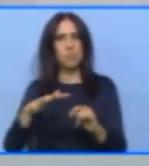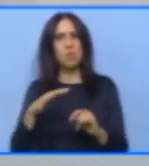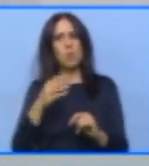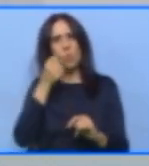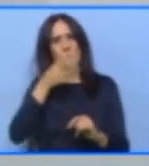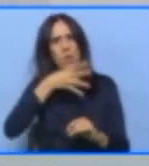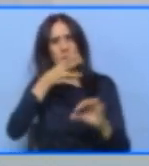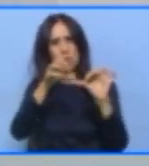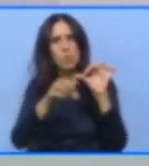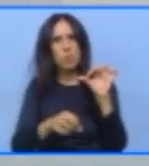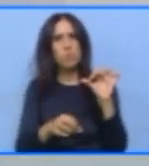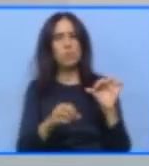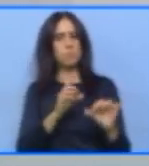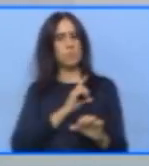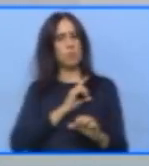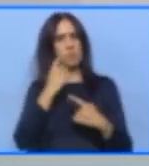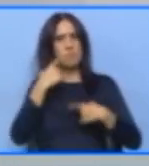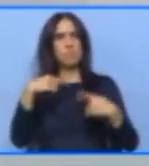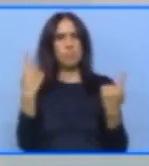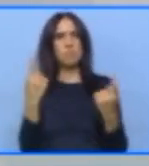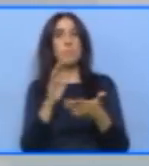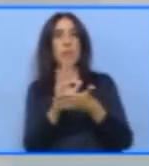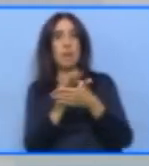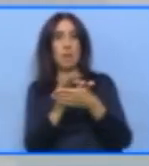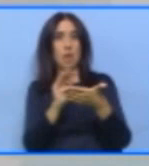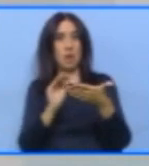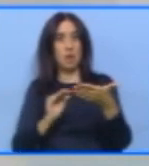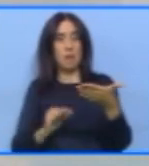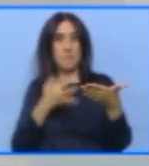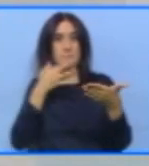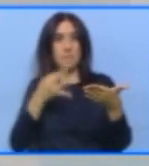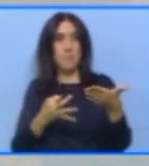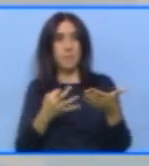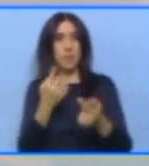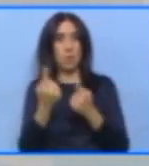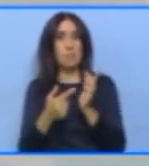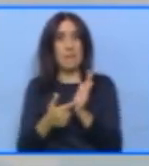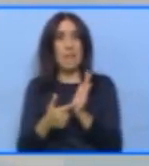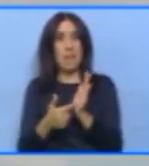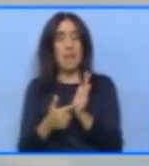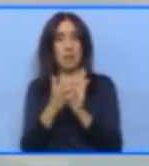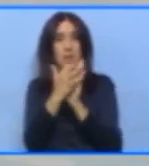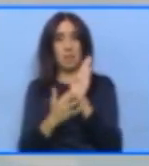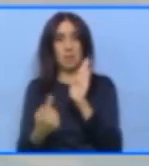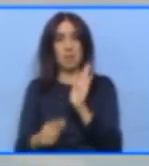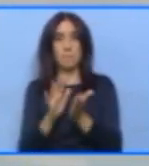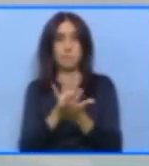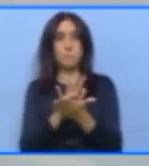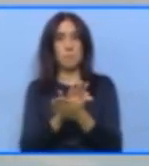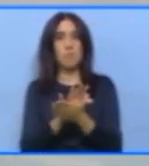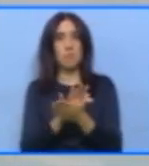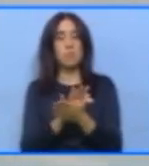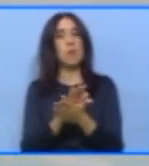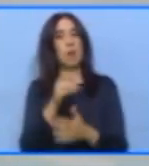relatou-os pessoalmente e por cartas que estão todas escritas, e algumas aqui em excertos aqui publicadas,